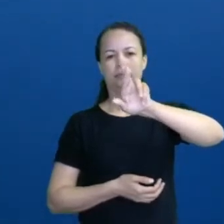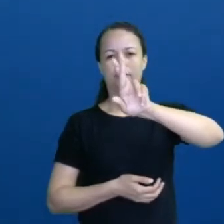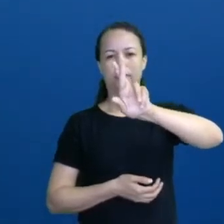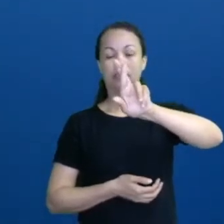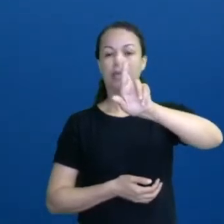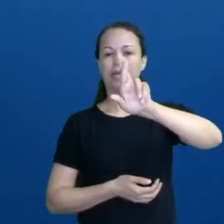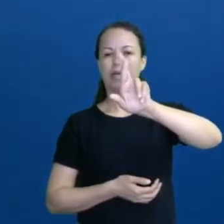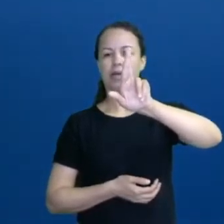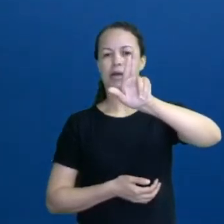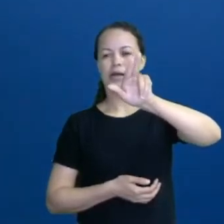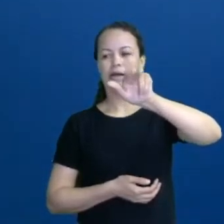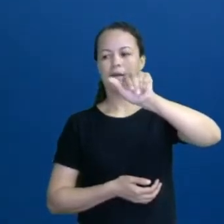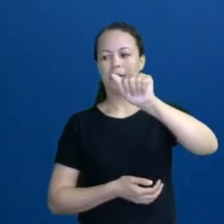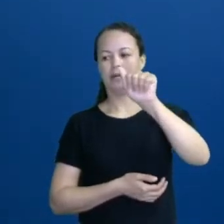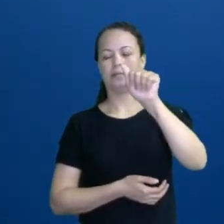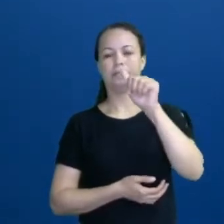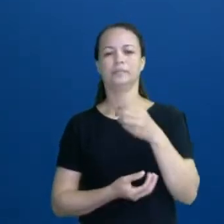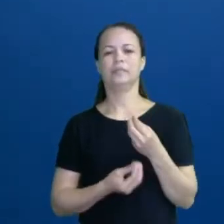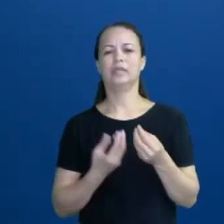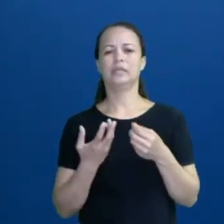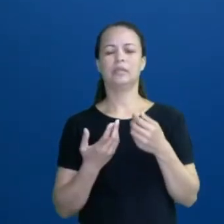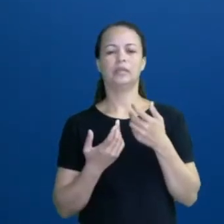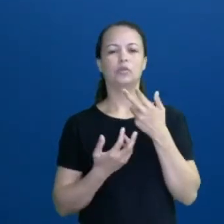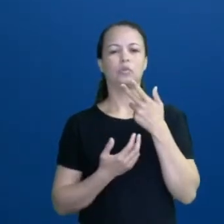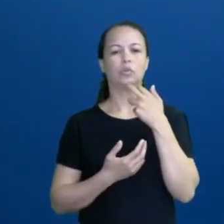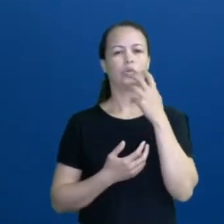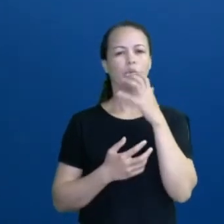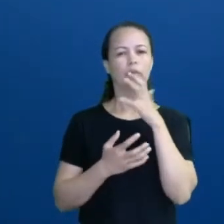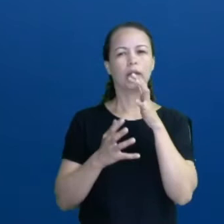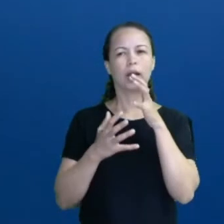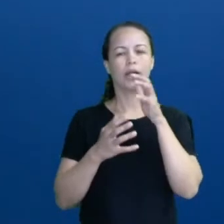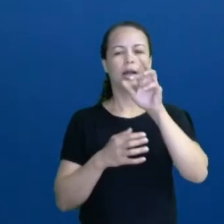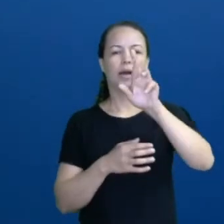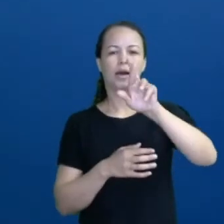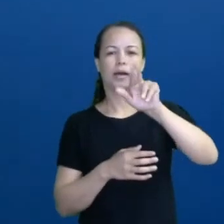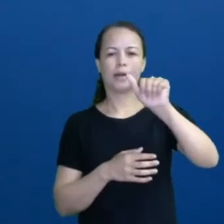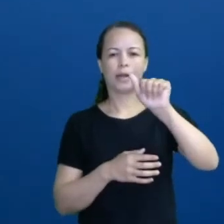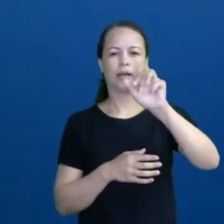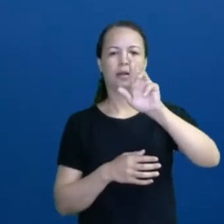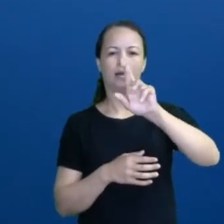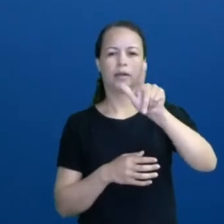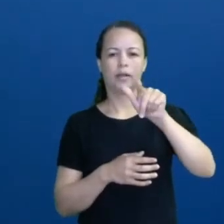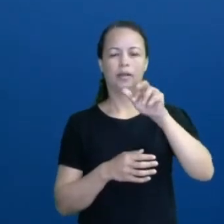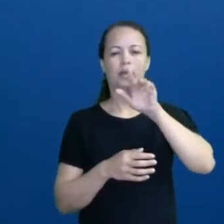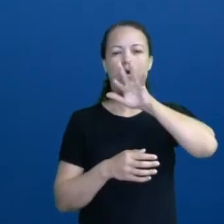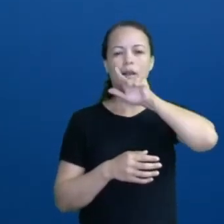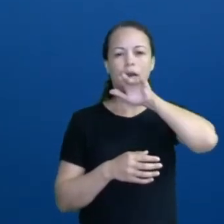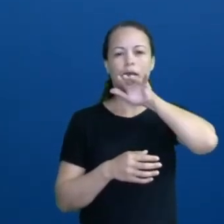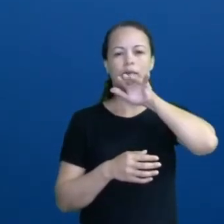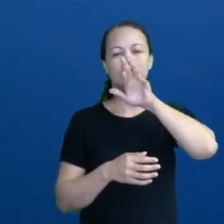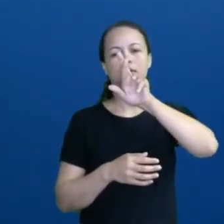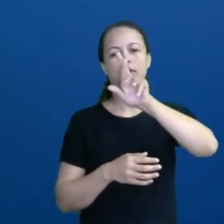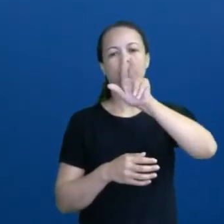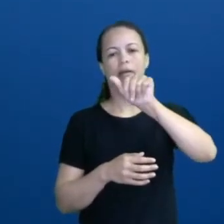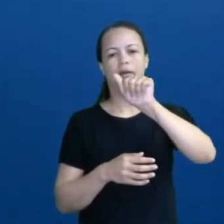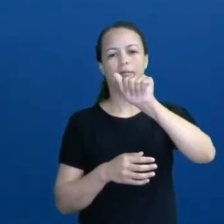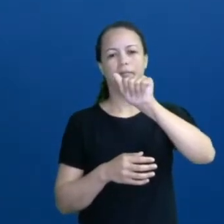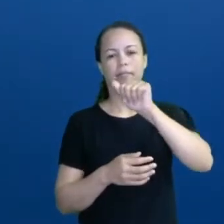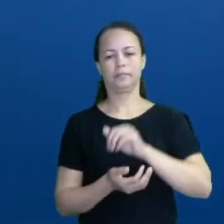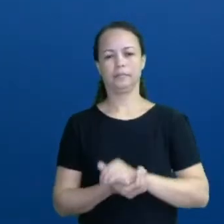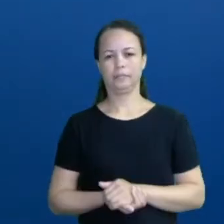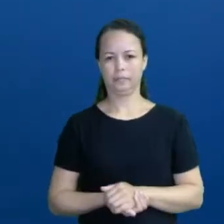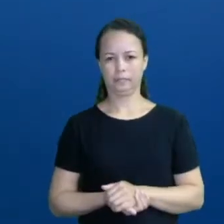ran? Ran. Esse sonzinho tremido, tá vendo? Ran, que a sua língua treme, é feito pela letrinha